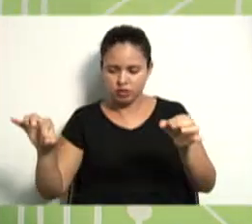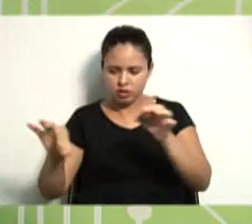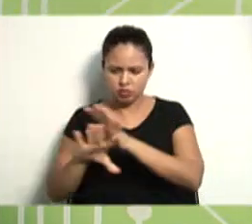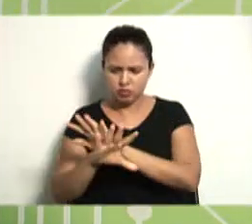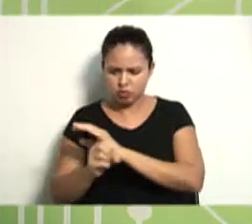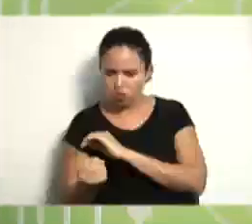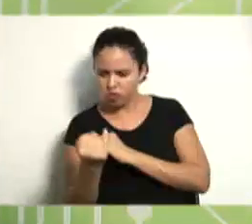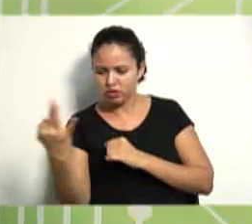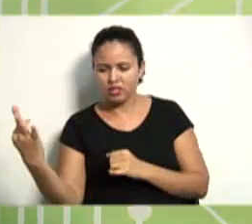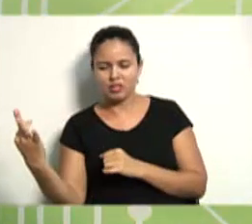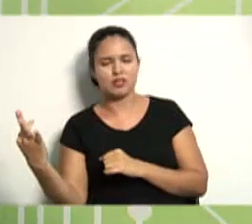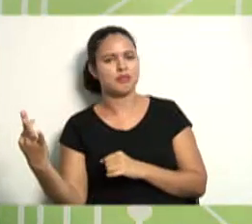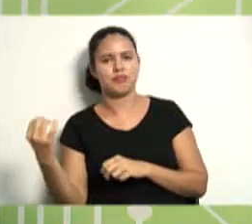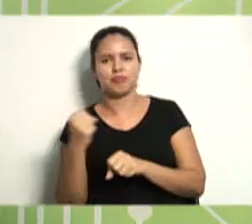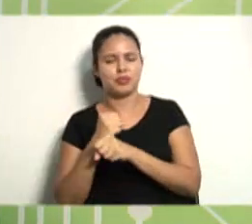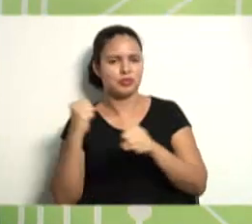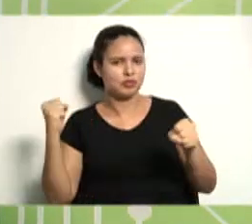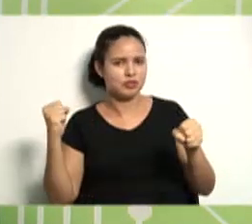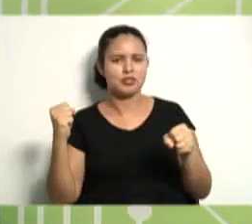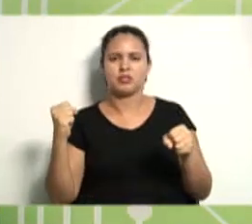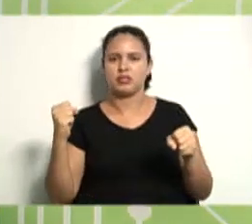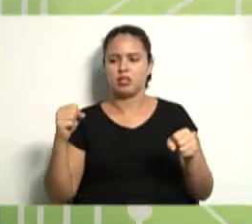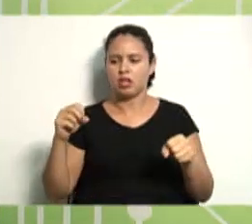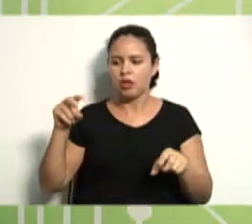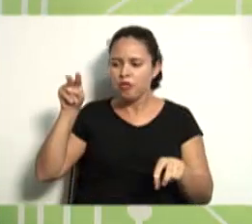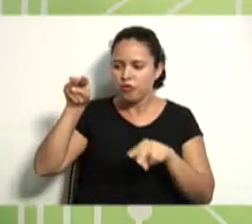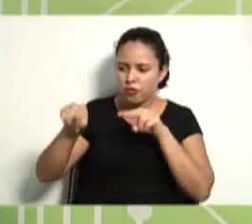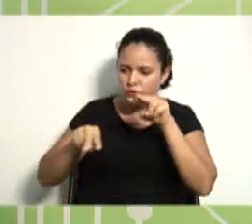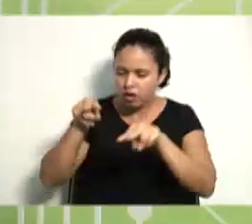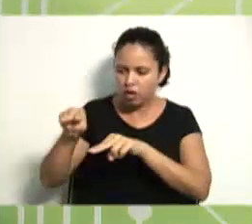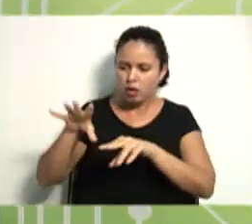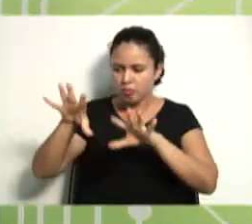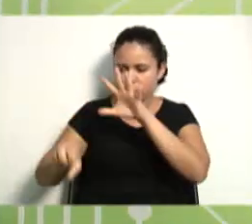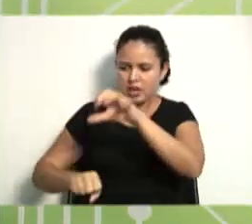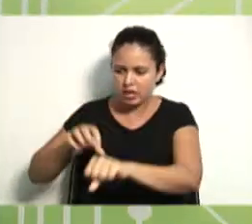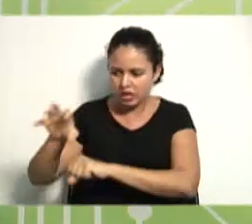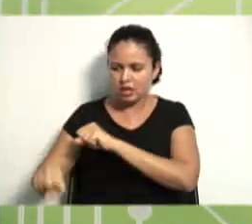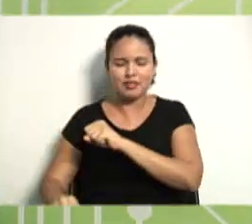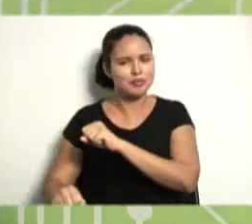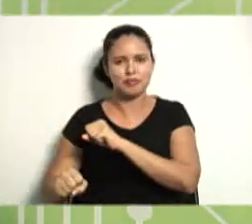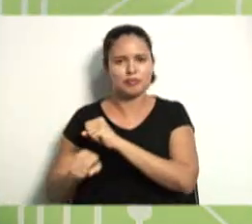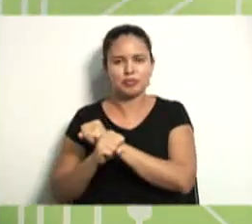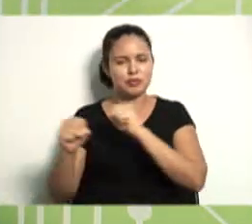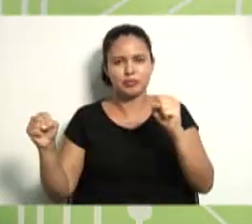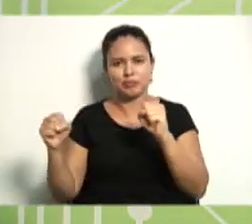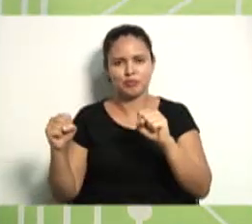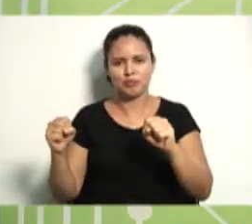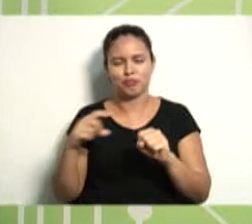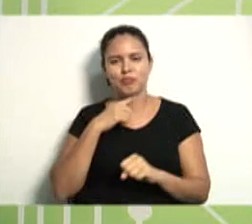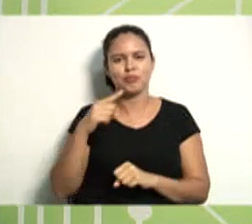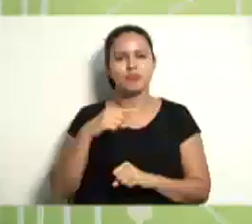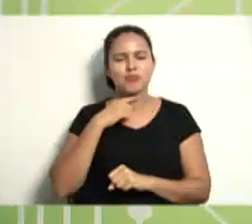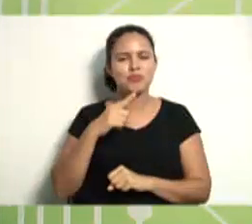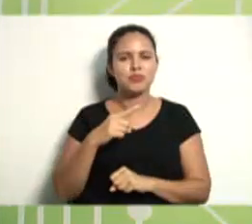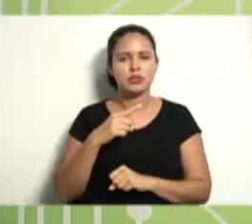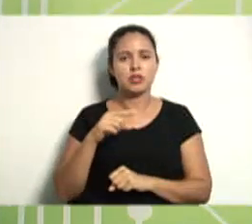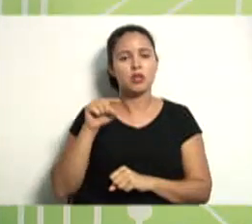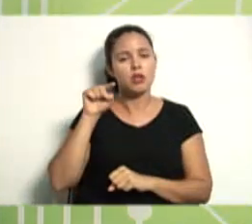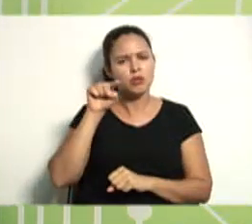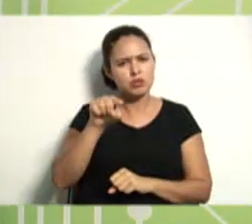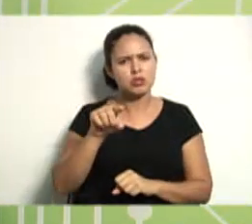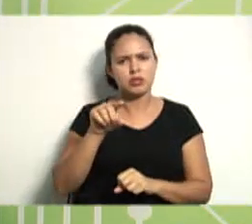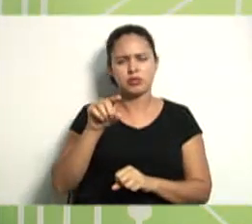consegue medir, não é palpável. O trabalho foi realizado, você sentiu aquele